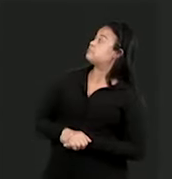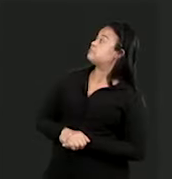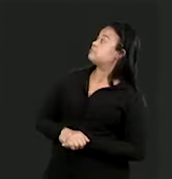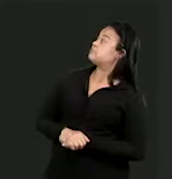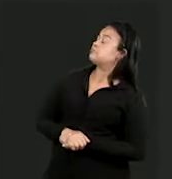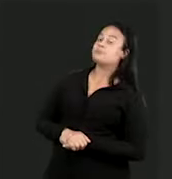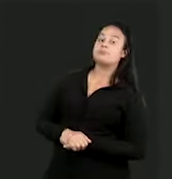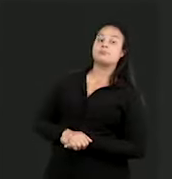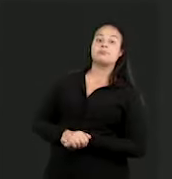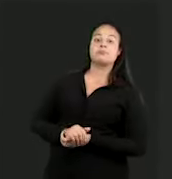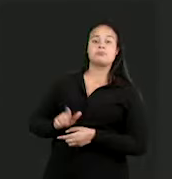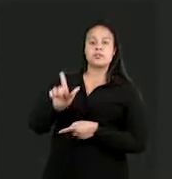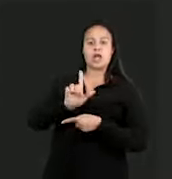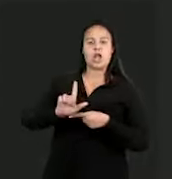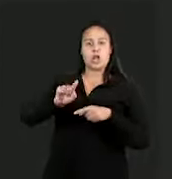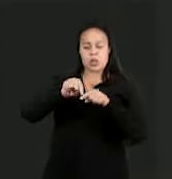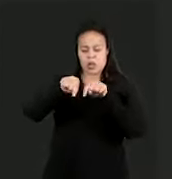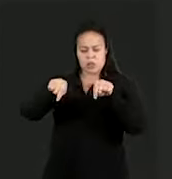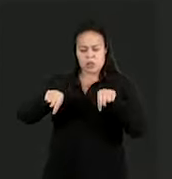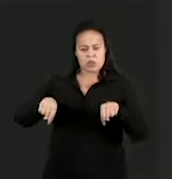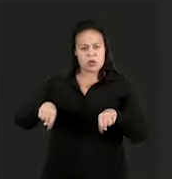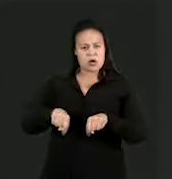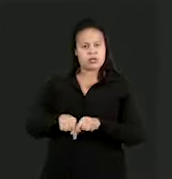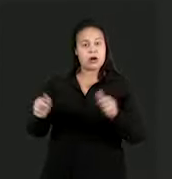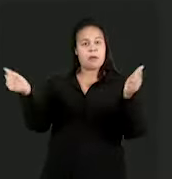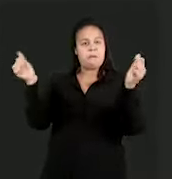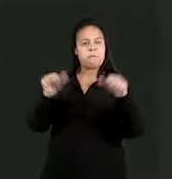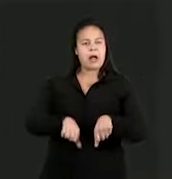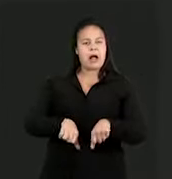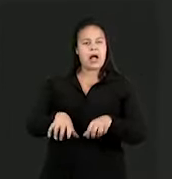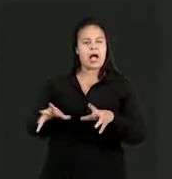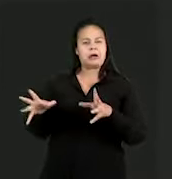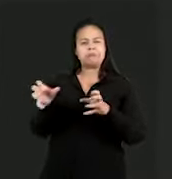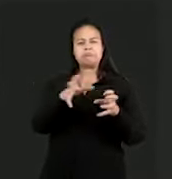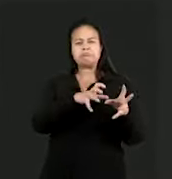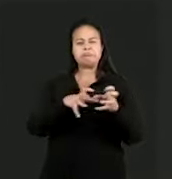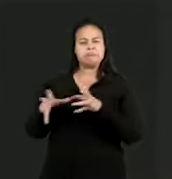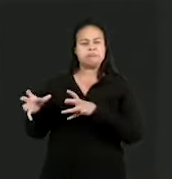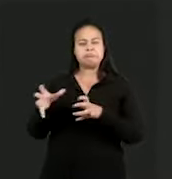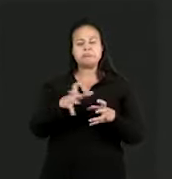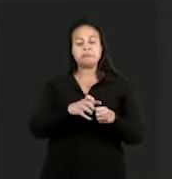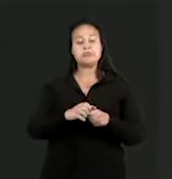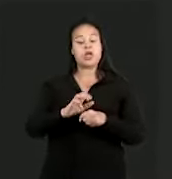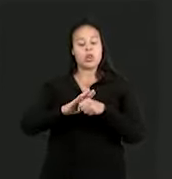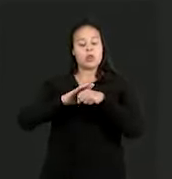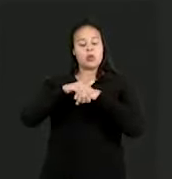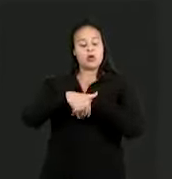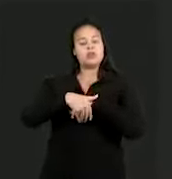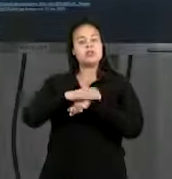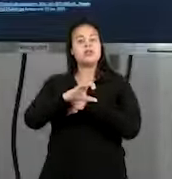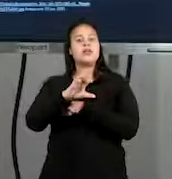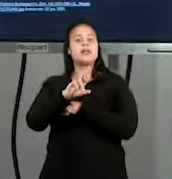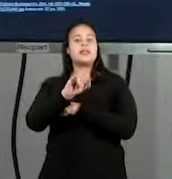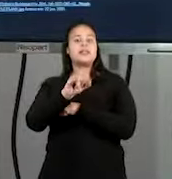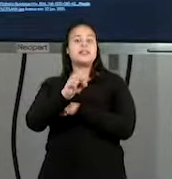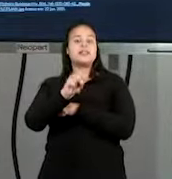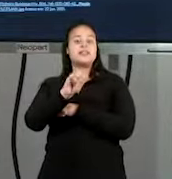de uma loja destruída após a Noite dos Cristais, em 1938.